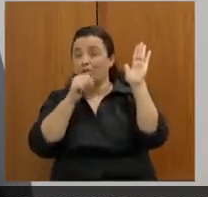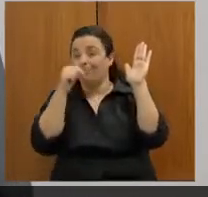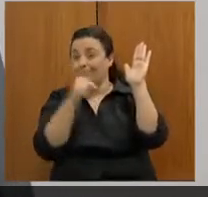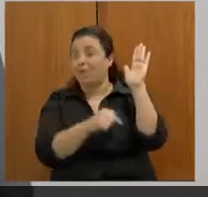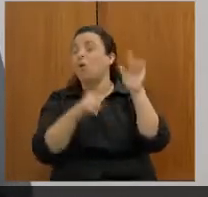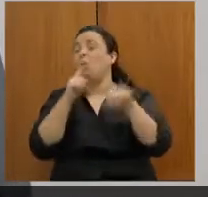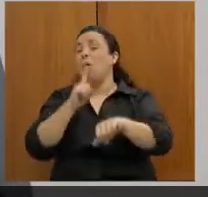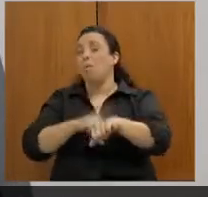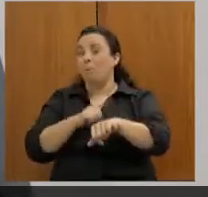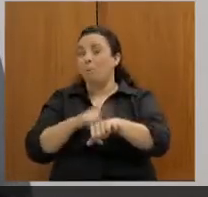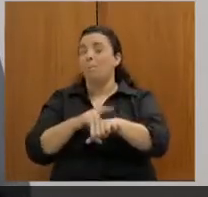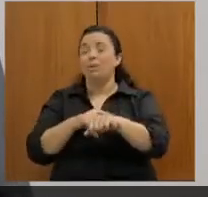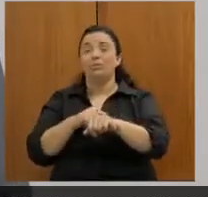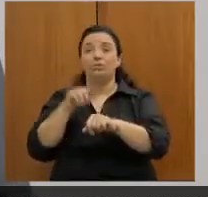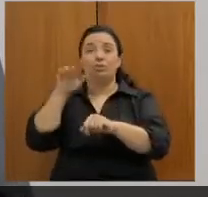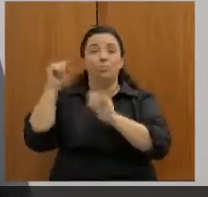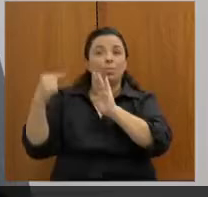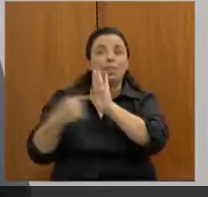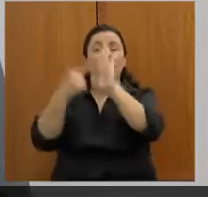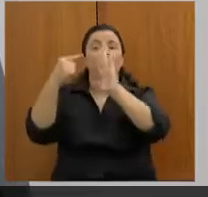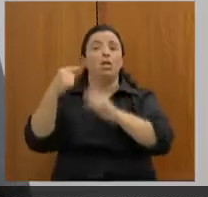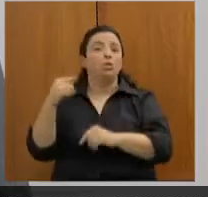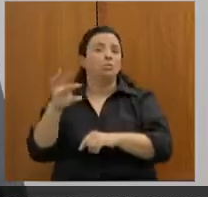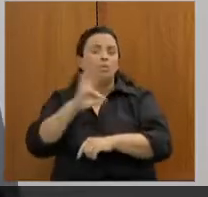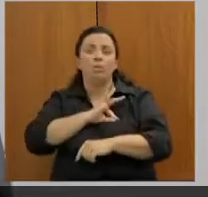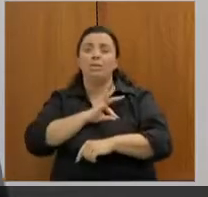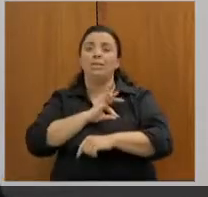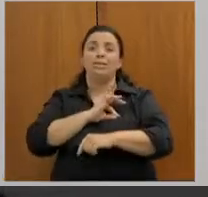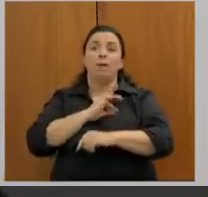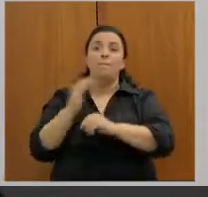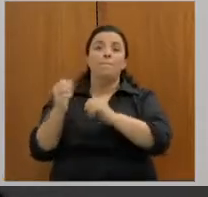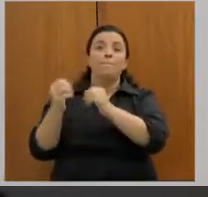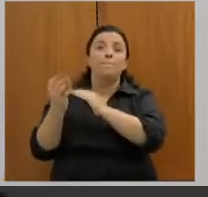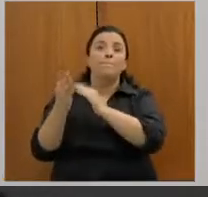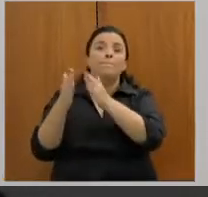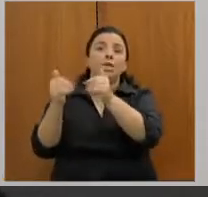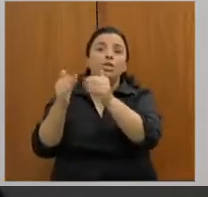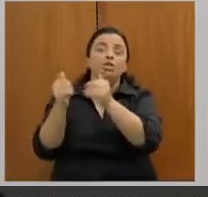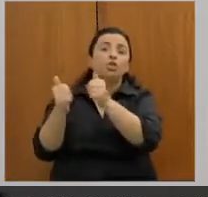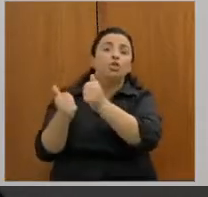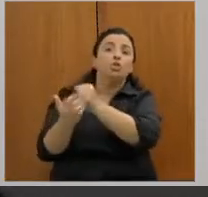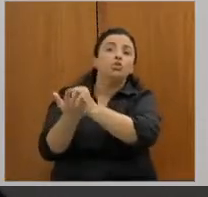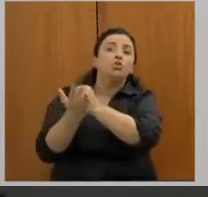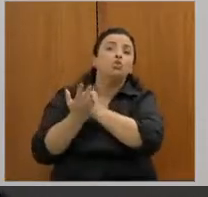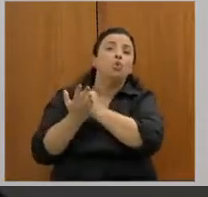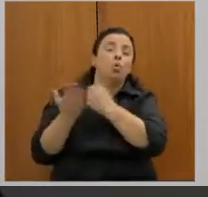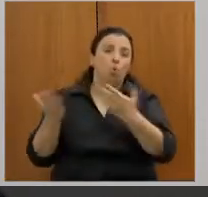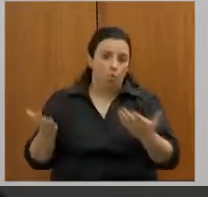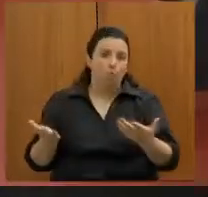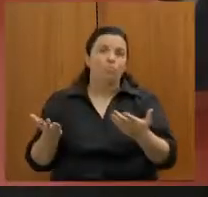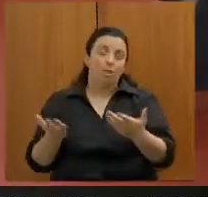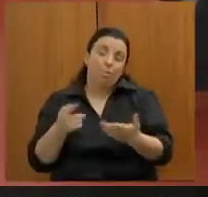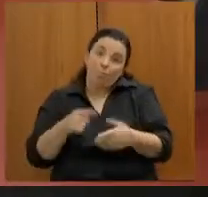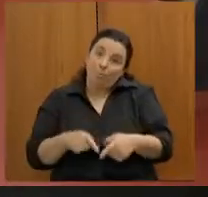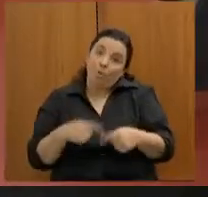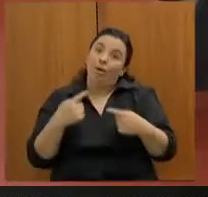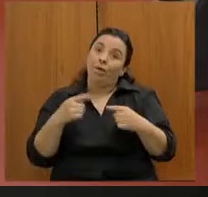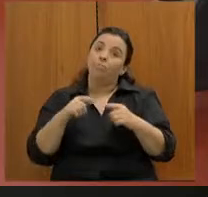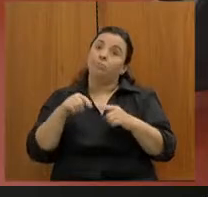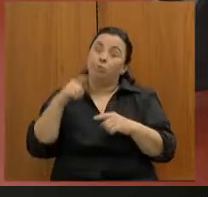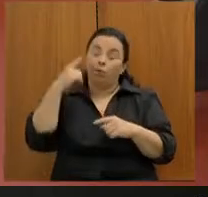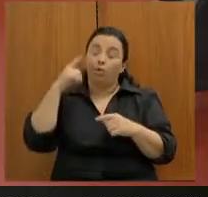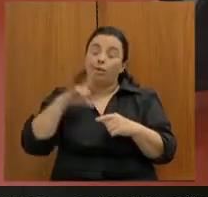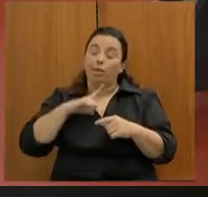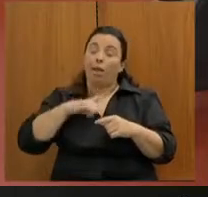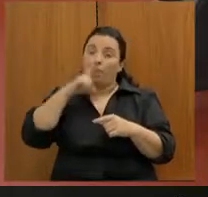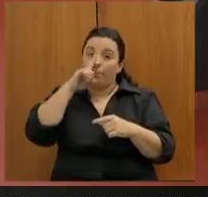acionaram o serviço acionarem a polícia pedirem Socorro Porque estão correndo risco Doutora Ingrid de feminicídio né que o feminicídio